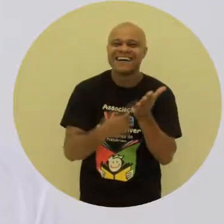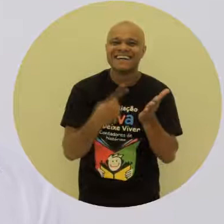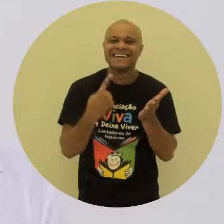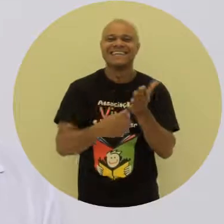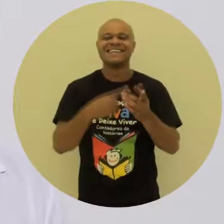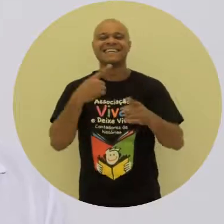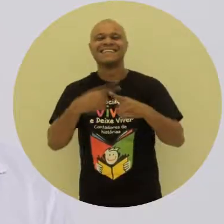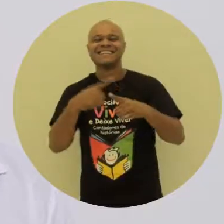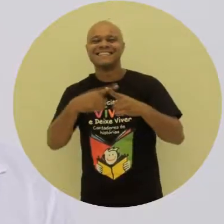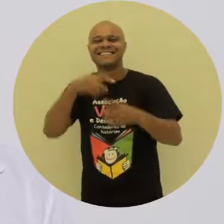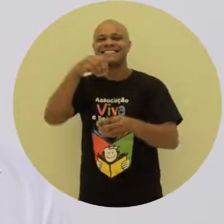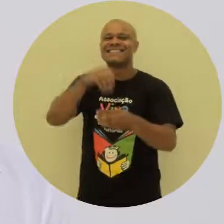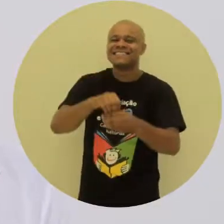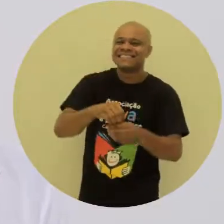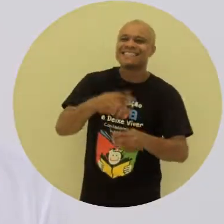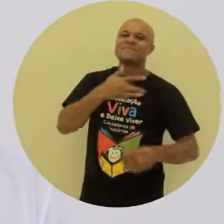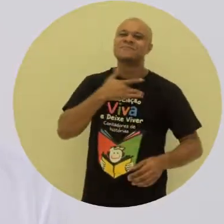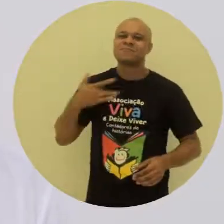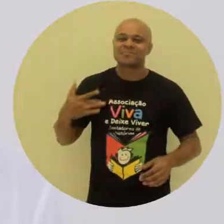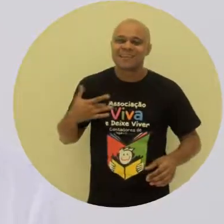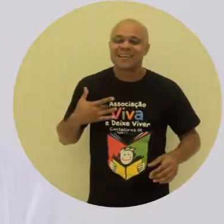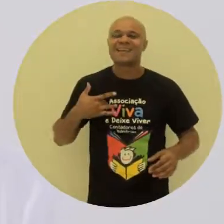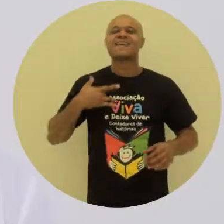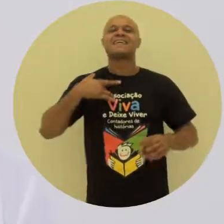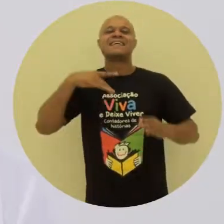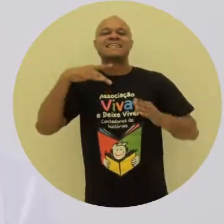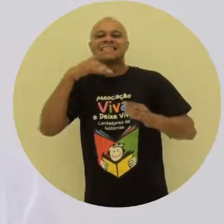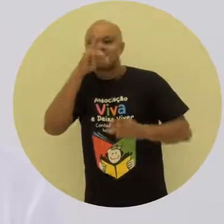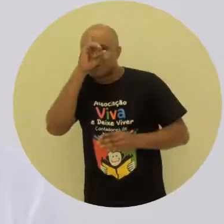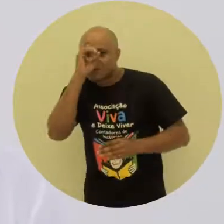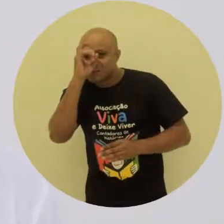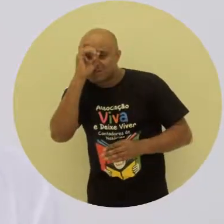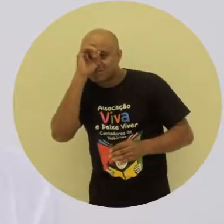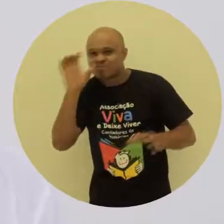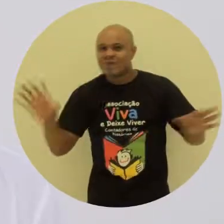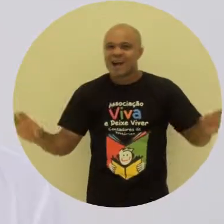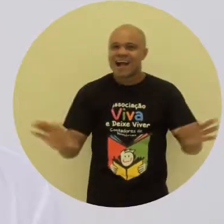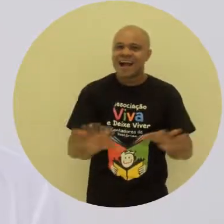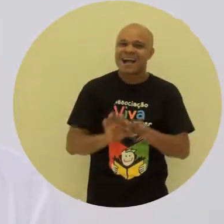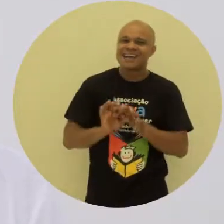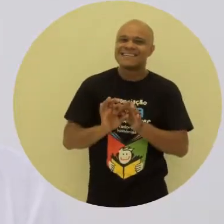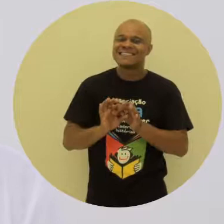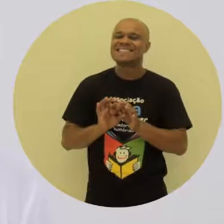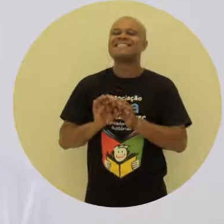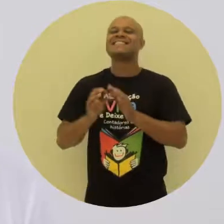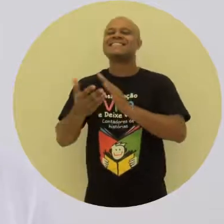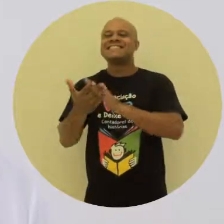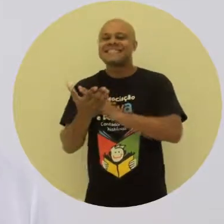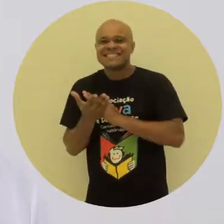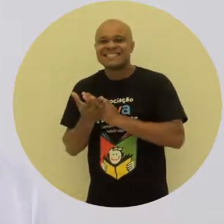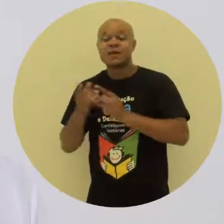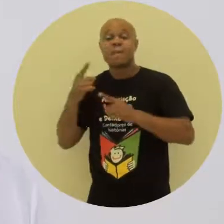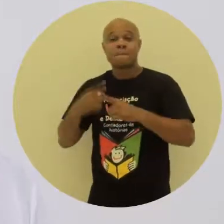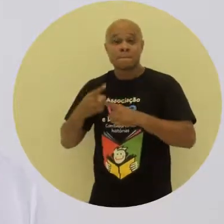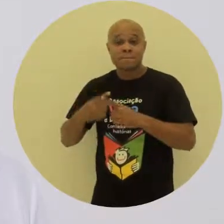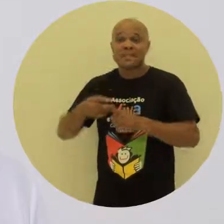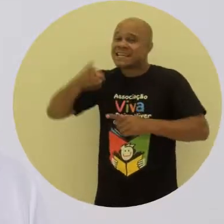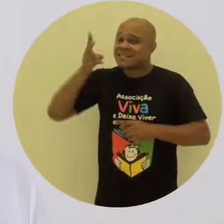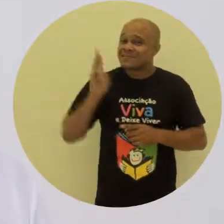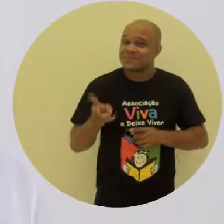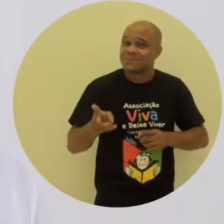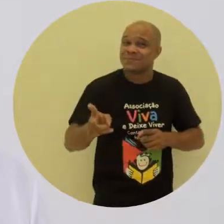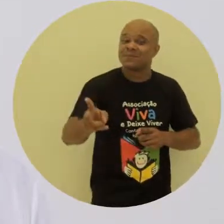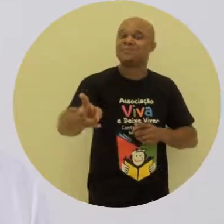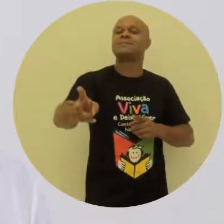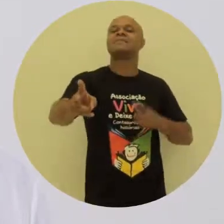à área da saúde, os hospitais parceiros que se beneficiam dessa ação. E quando somos constantes, a